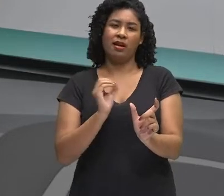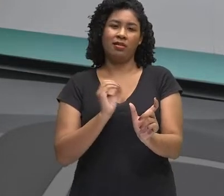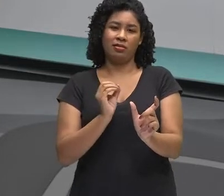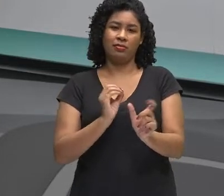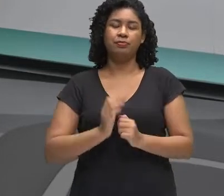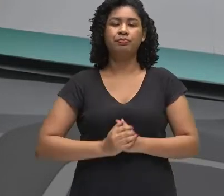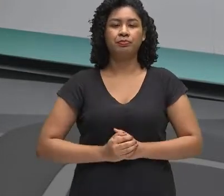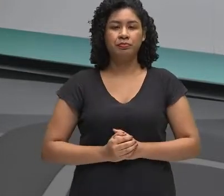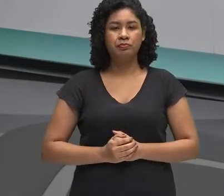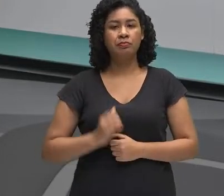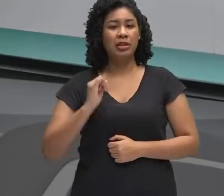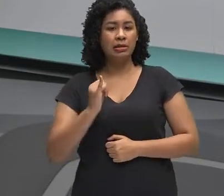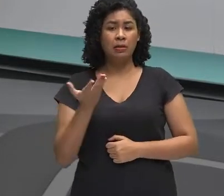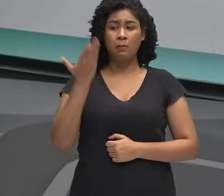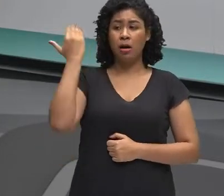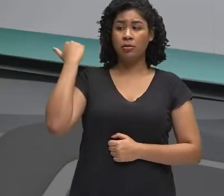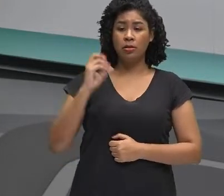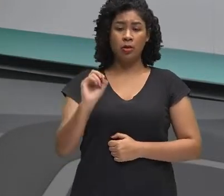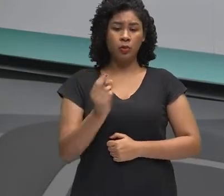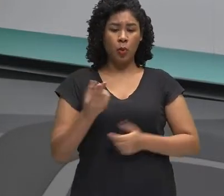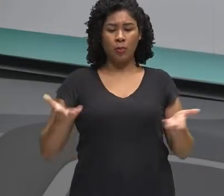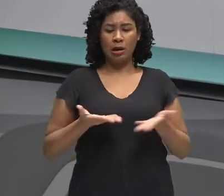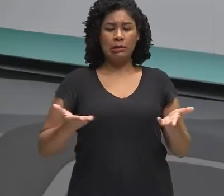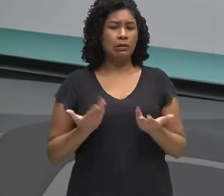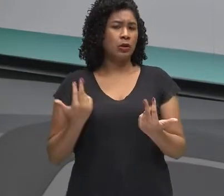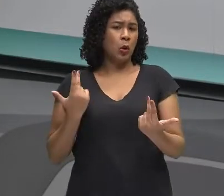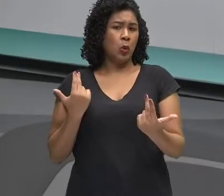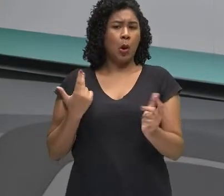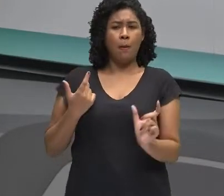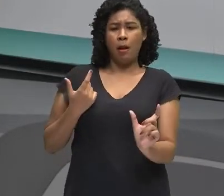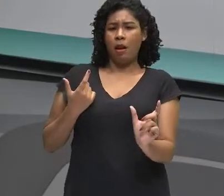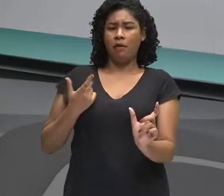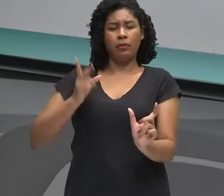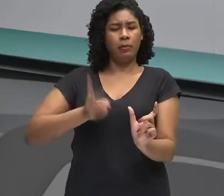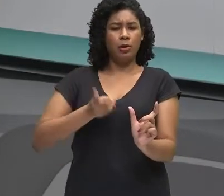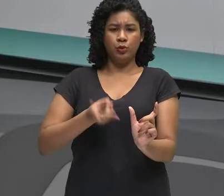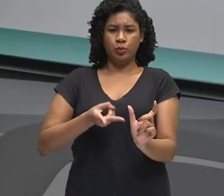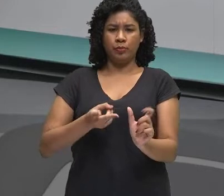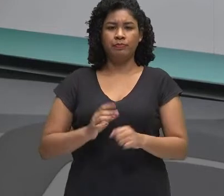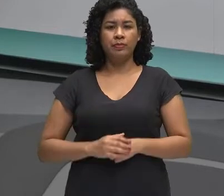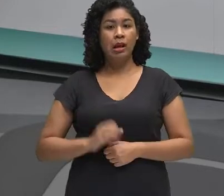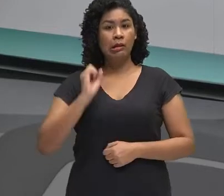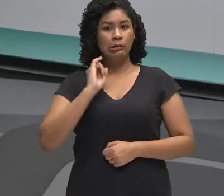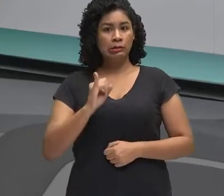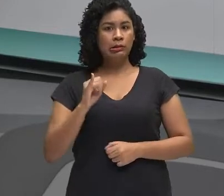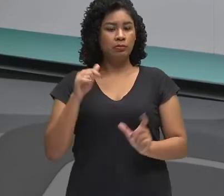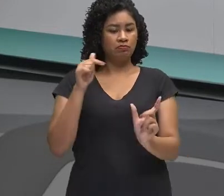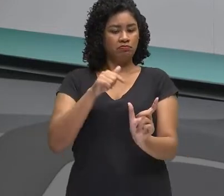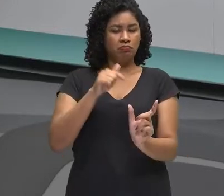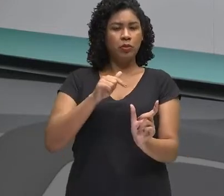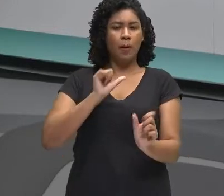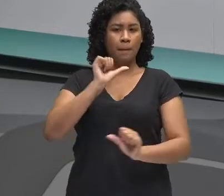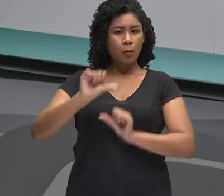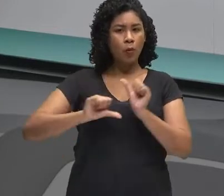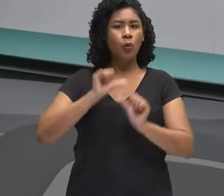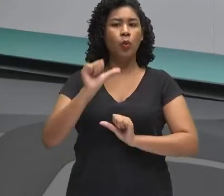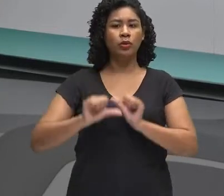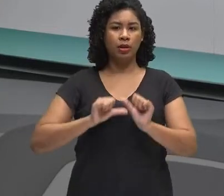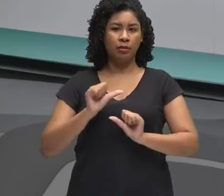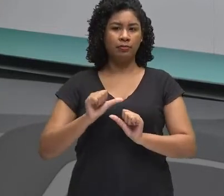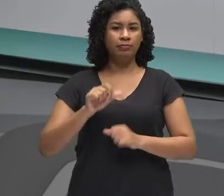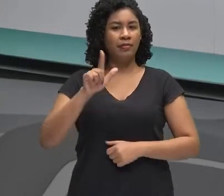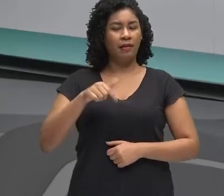seja, tanto no presente quanto no passado são a mesma coisa. Então, ou se mantêm inalterados quando mudam para a forma